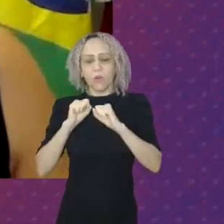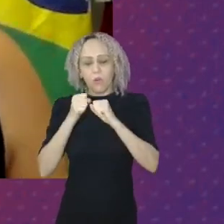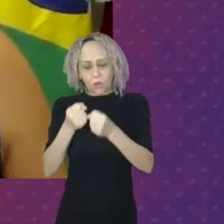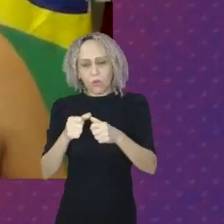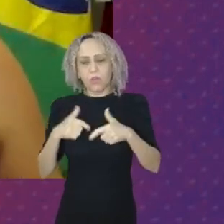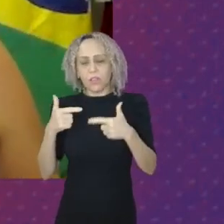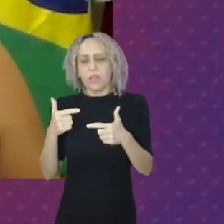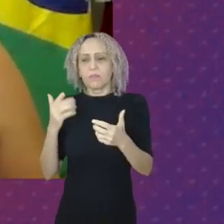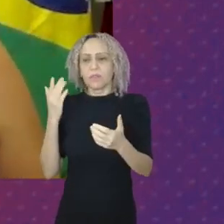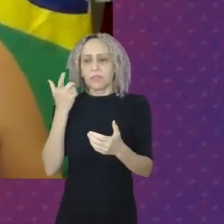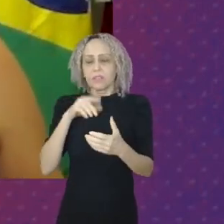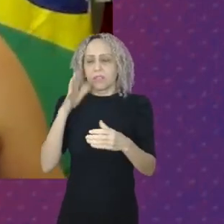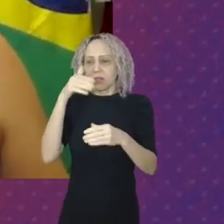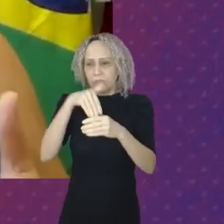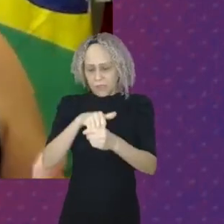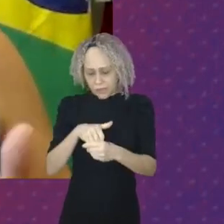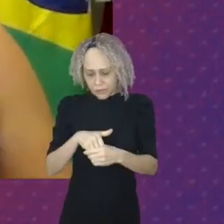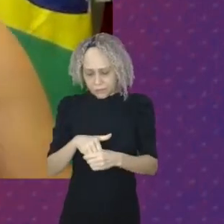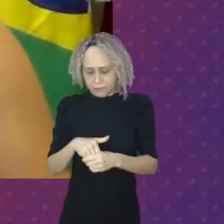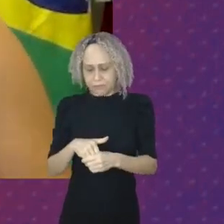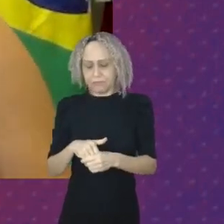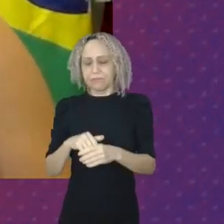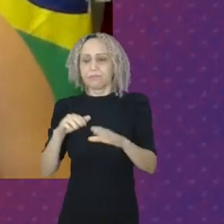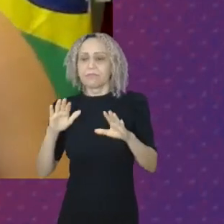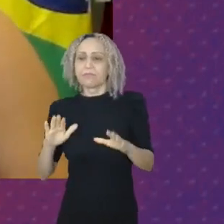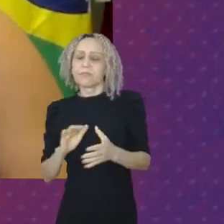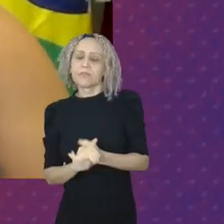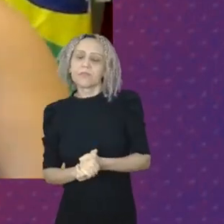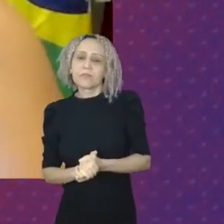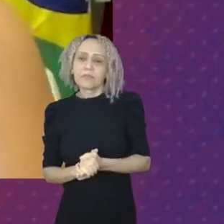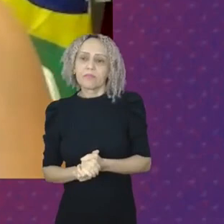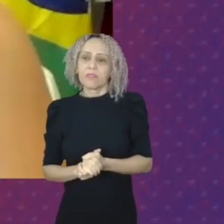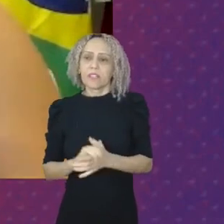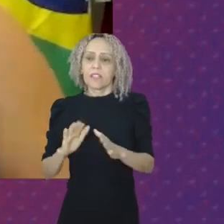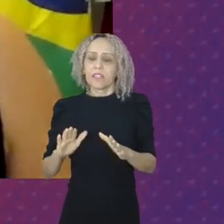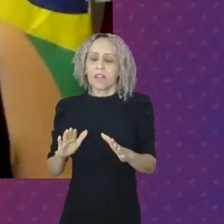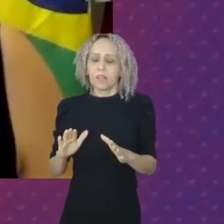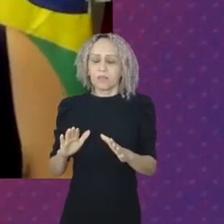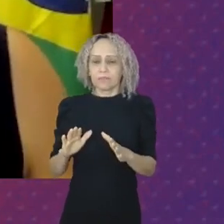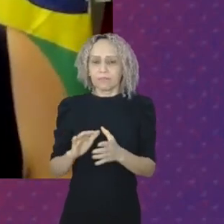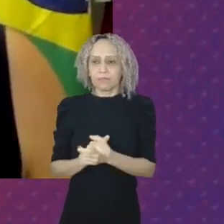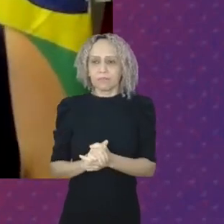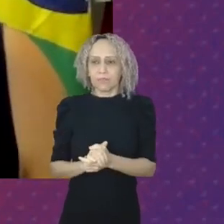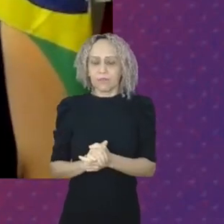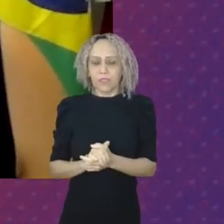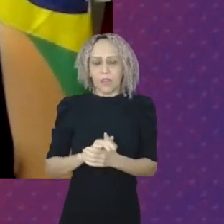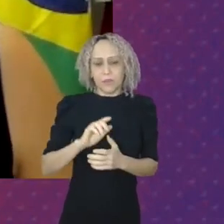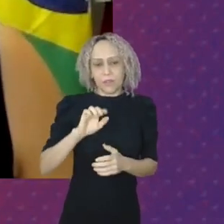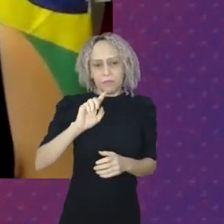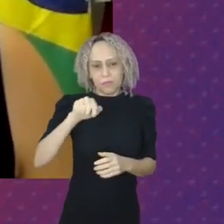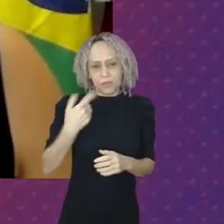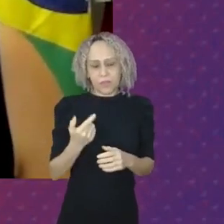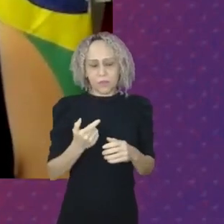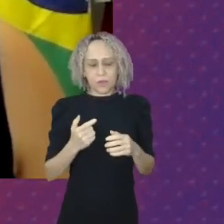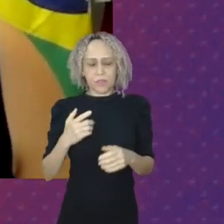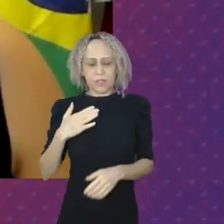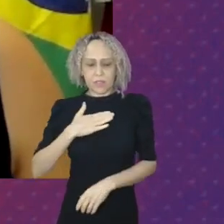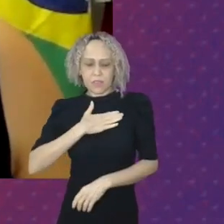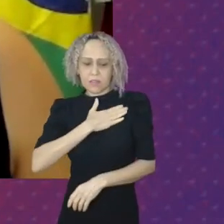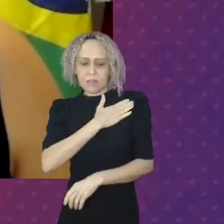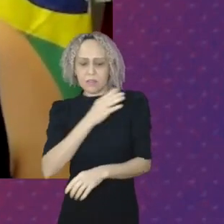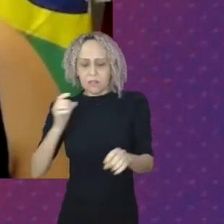dos nossos corpos nesses espaços pós-redemocratização e depois com a legislação dos